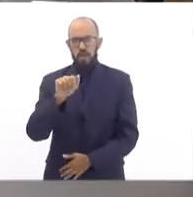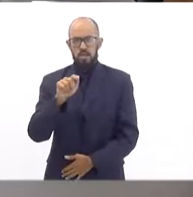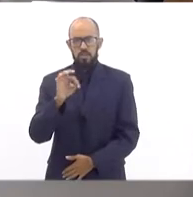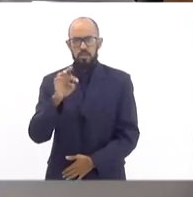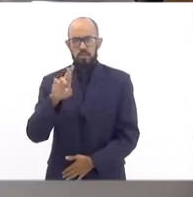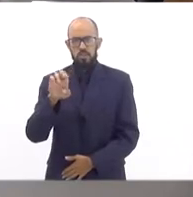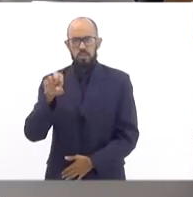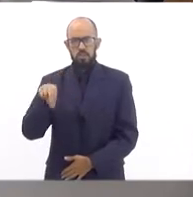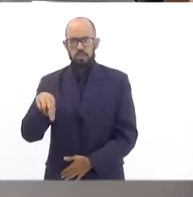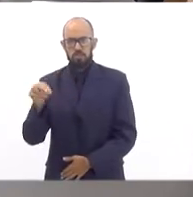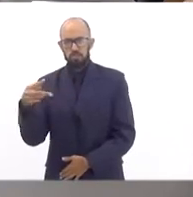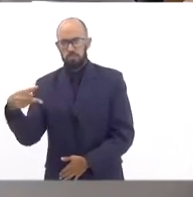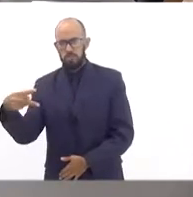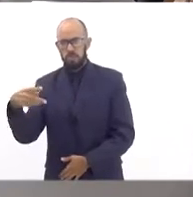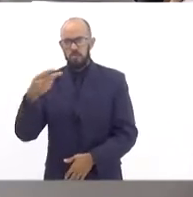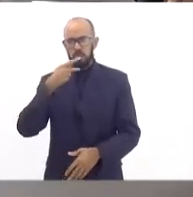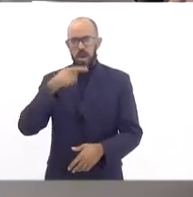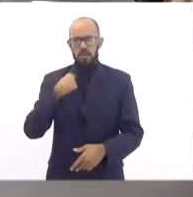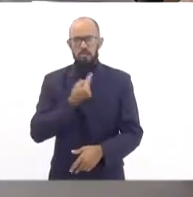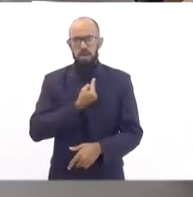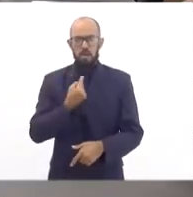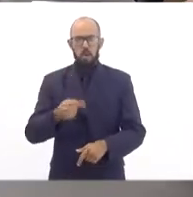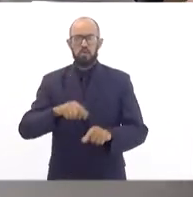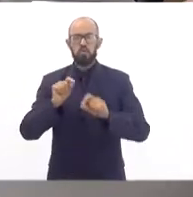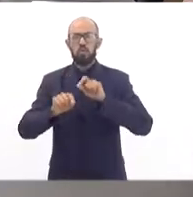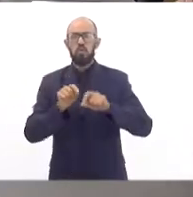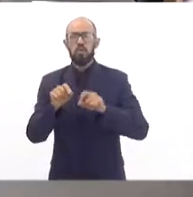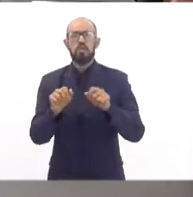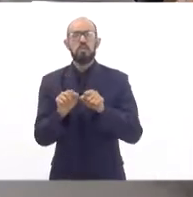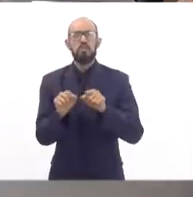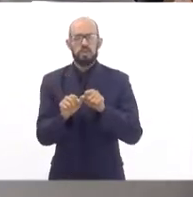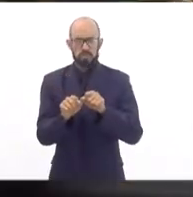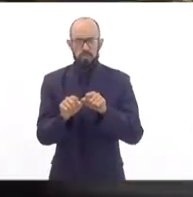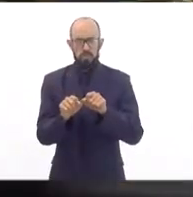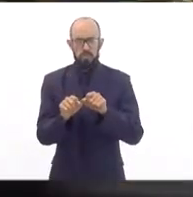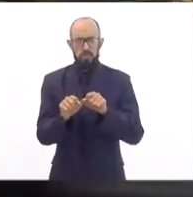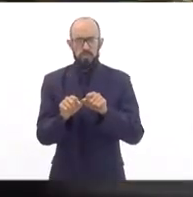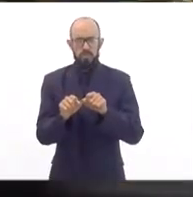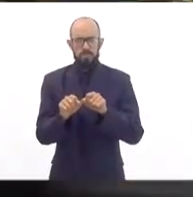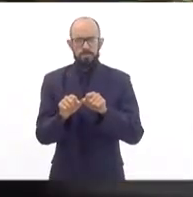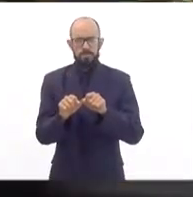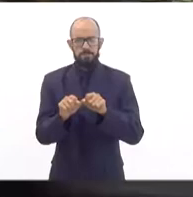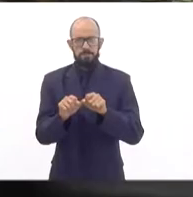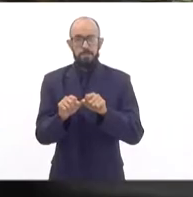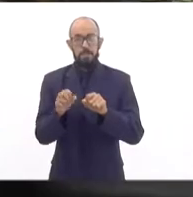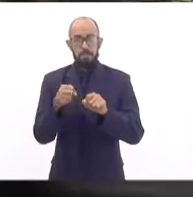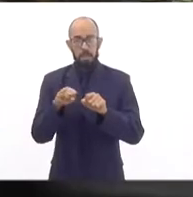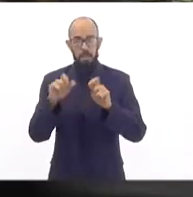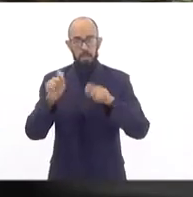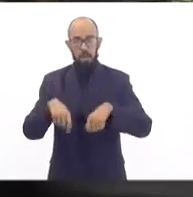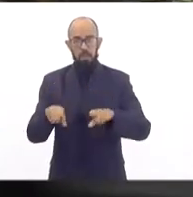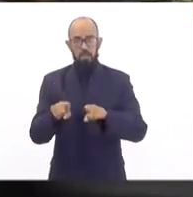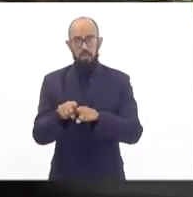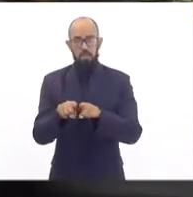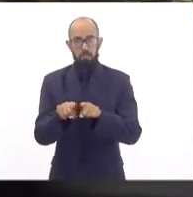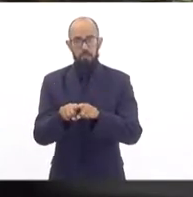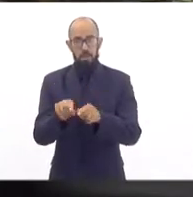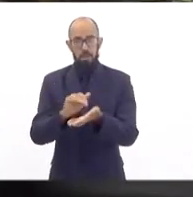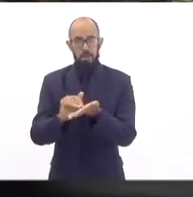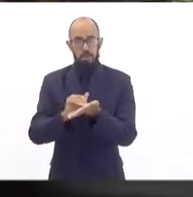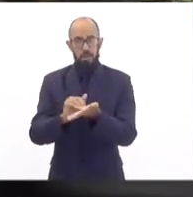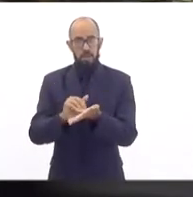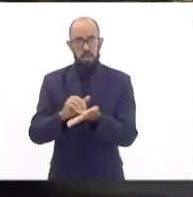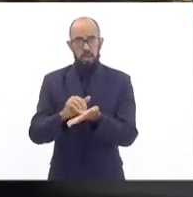nos digam, né, aí, o que, que é feito. E, se puder, a Secretaria de Fazenda, ainda não nesse